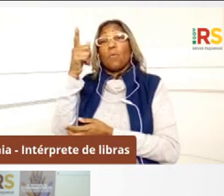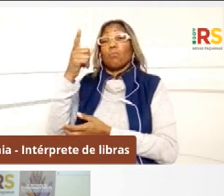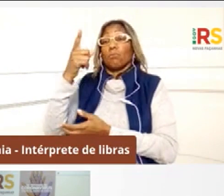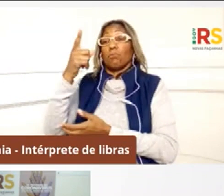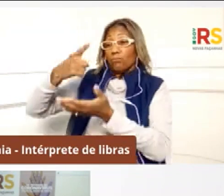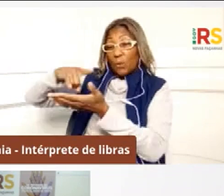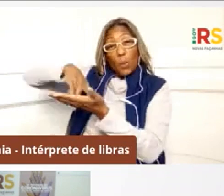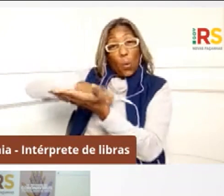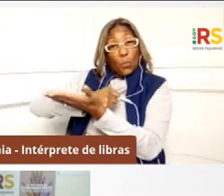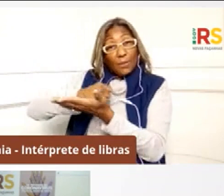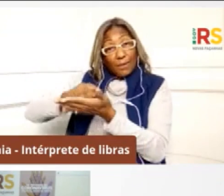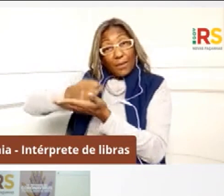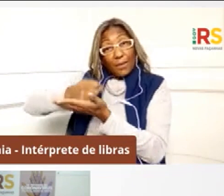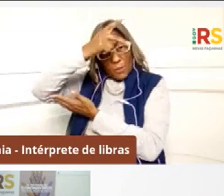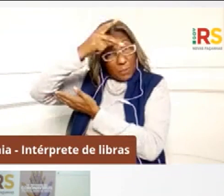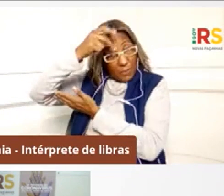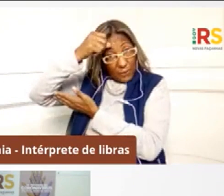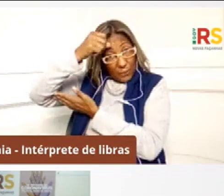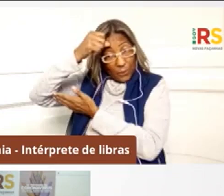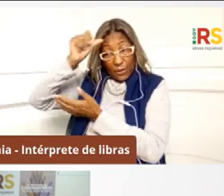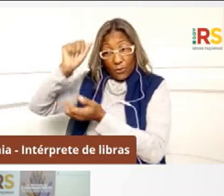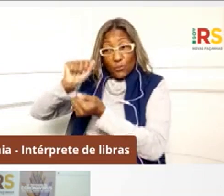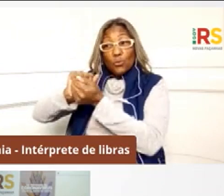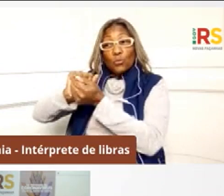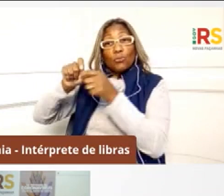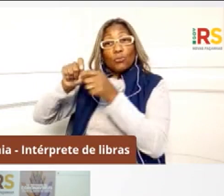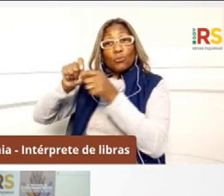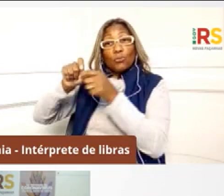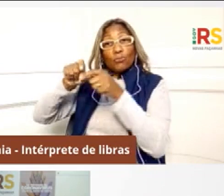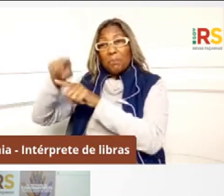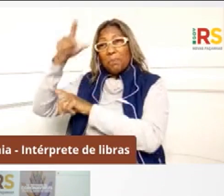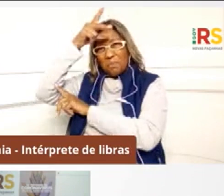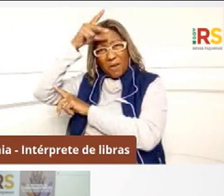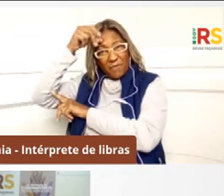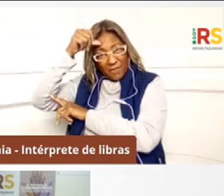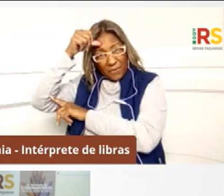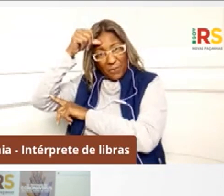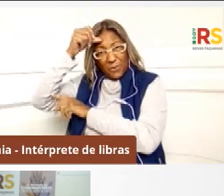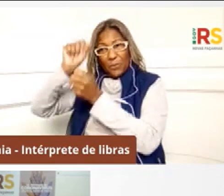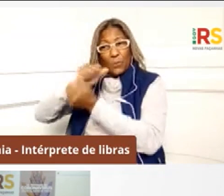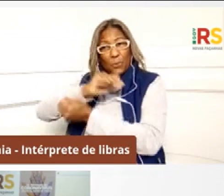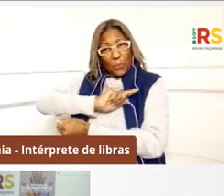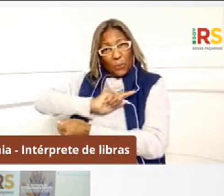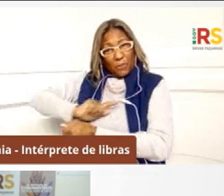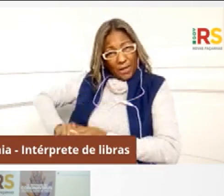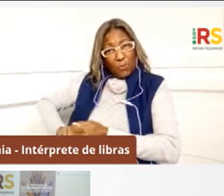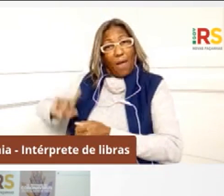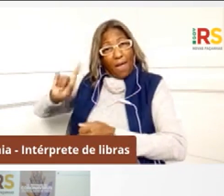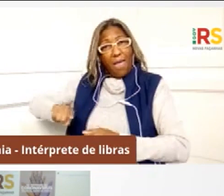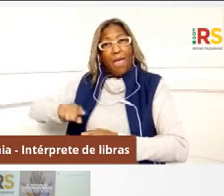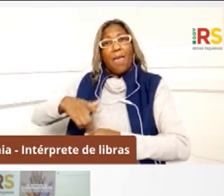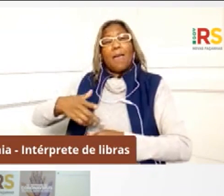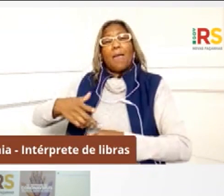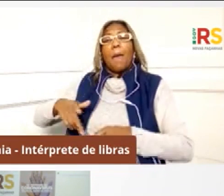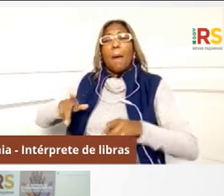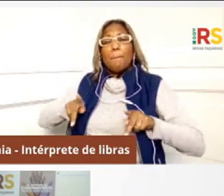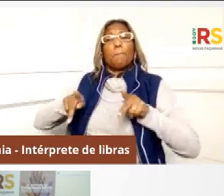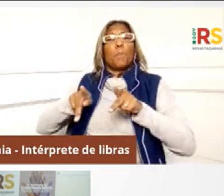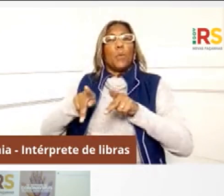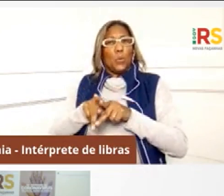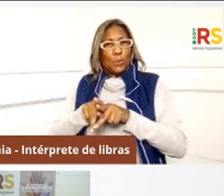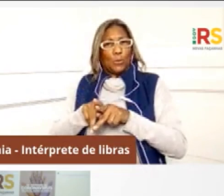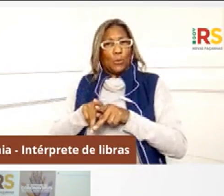hospitais esses 100% SUS, porque são públicos municipais. Para dar um exemplo concreto,